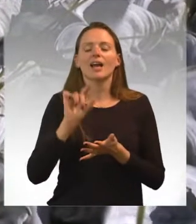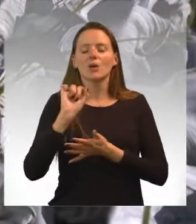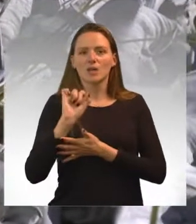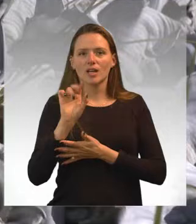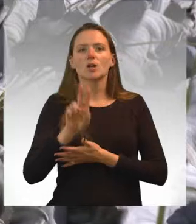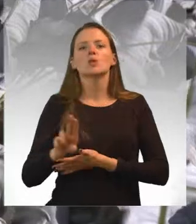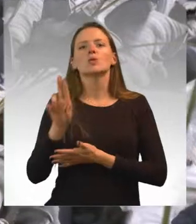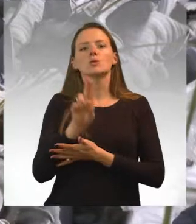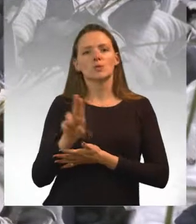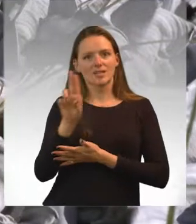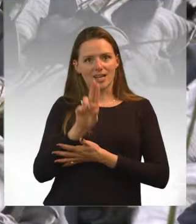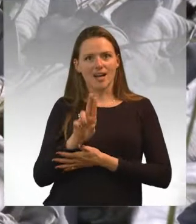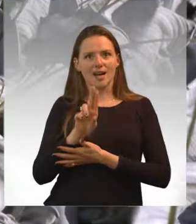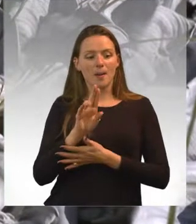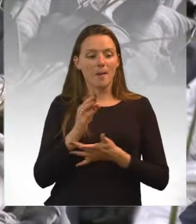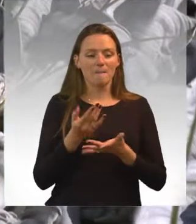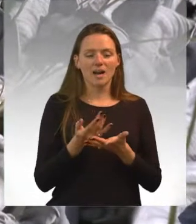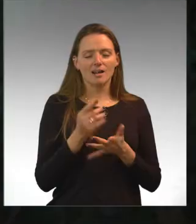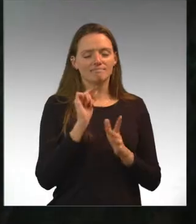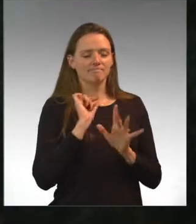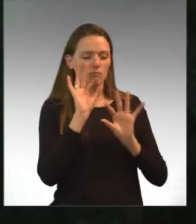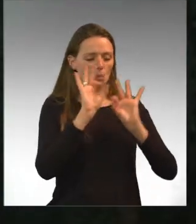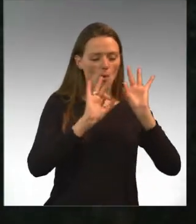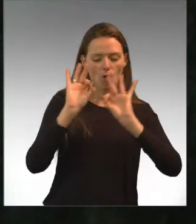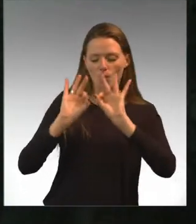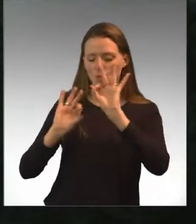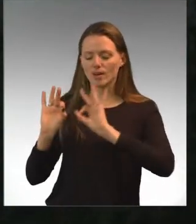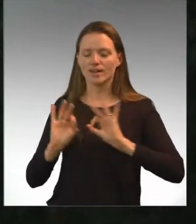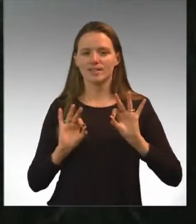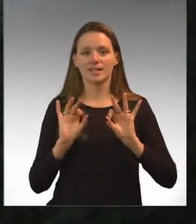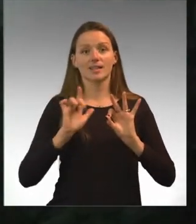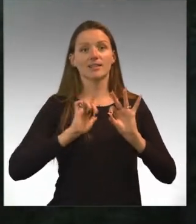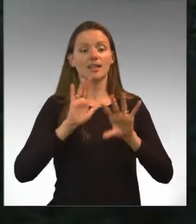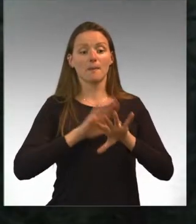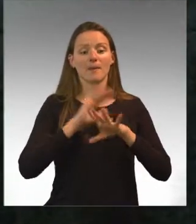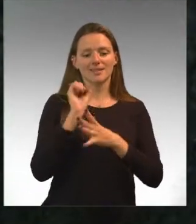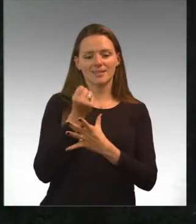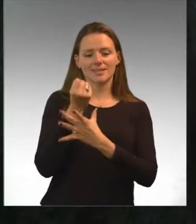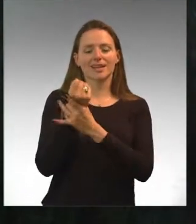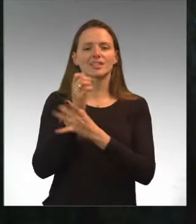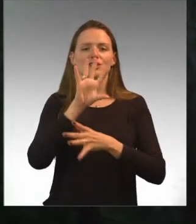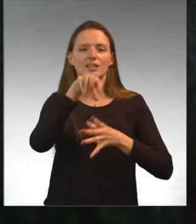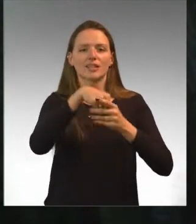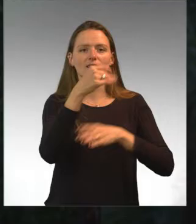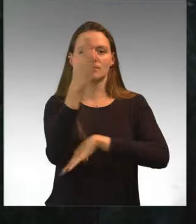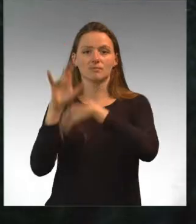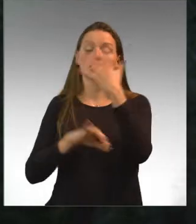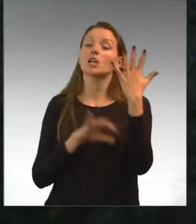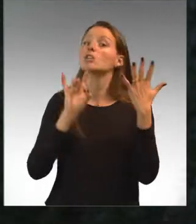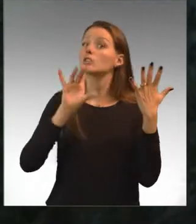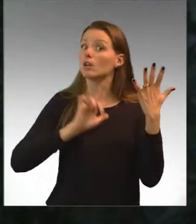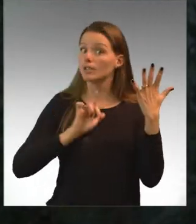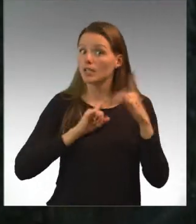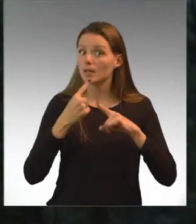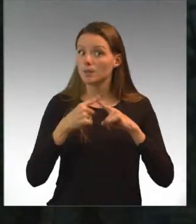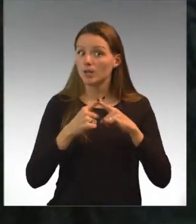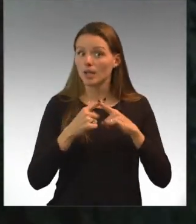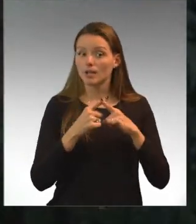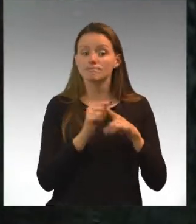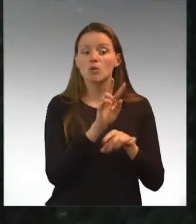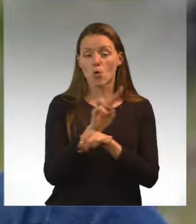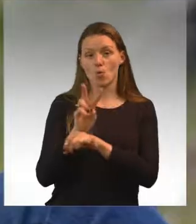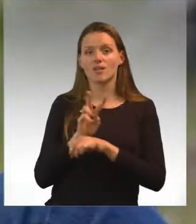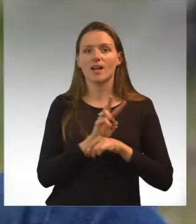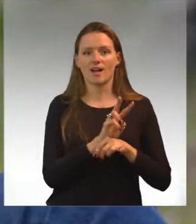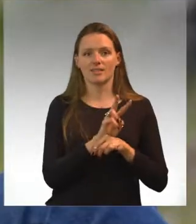no paisagismo, que tem plantas que não existem mais na natureza, mas só existem porque foram plantadas em jardins.